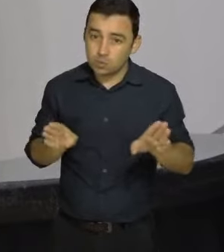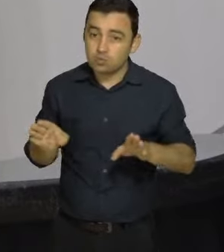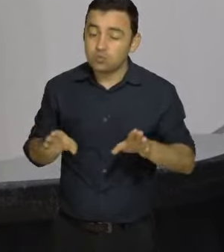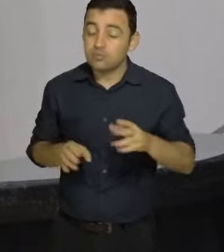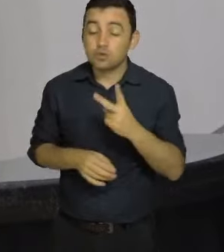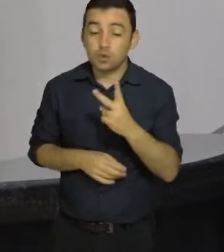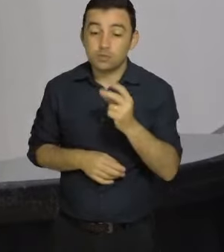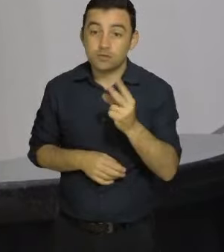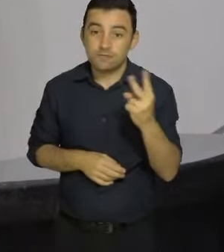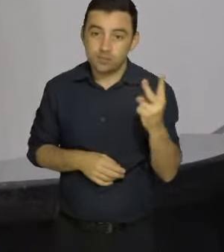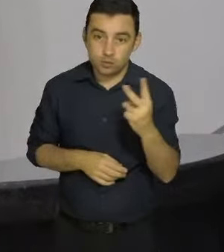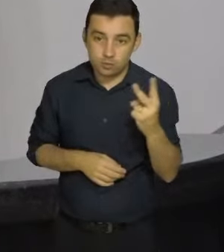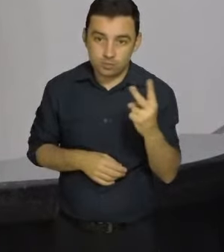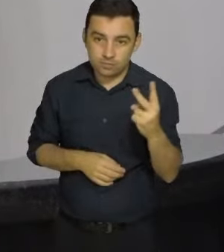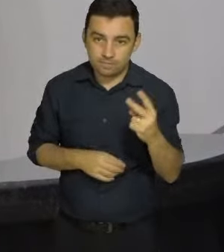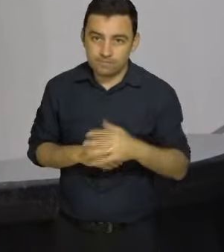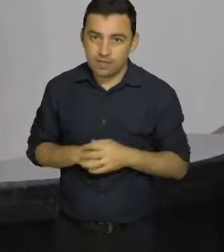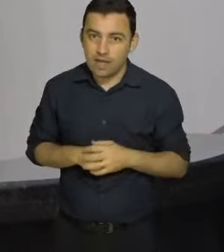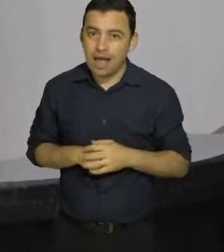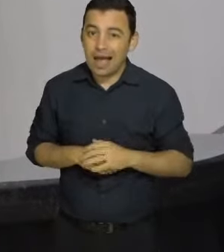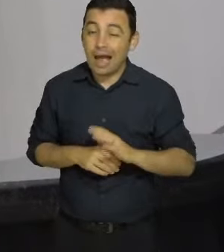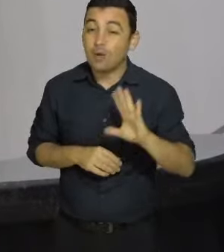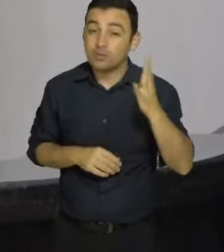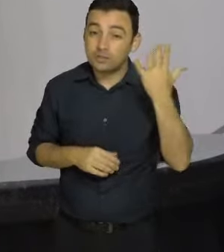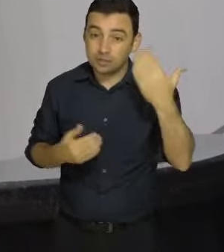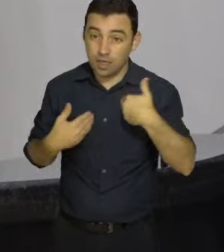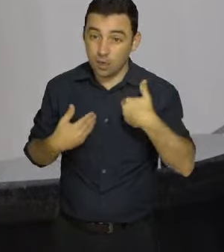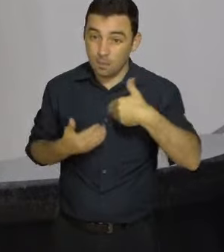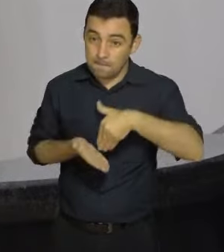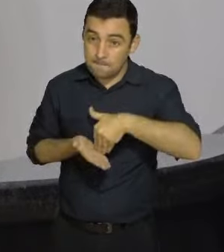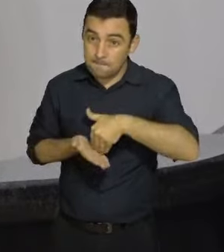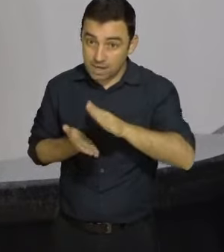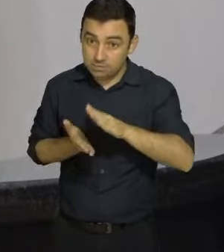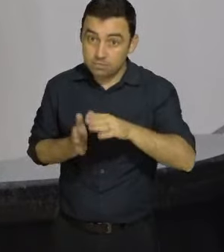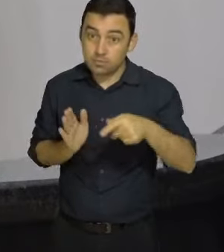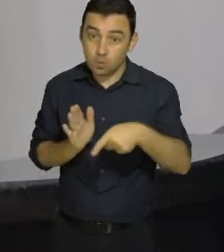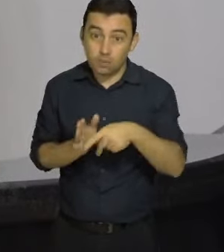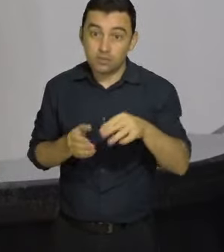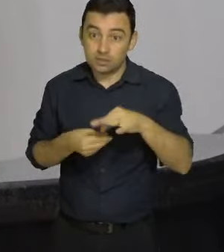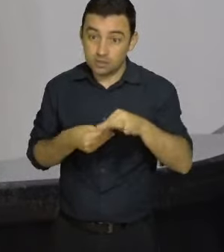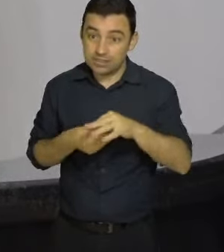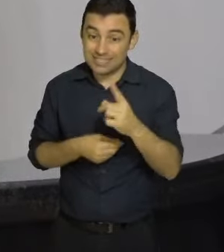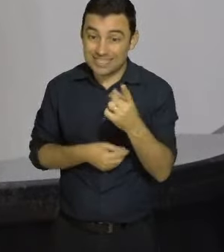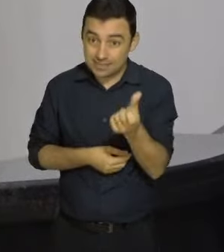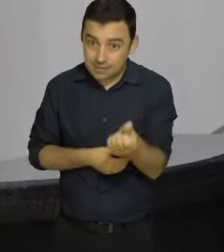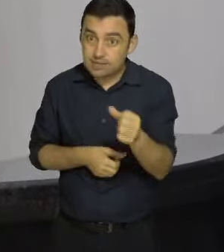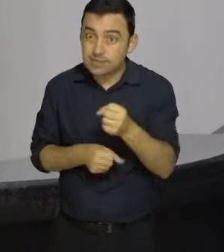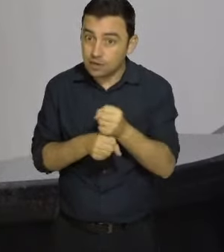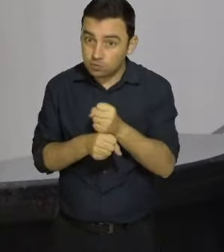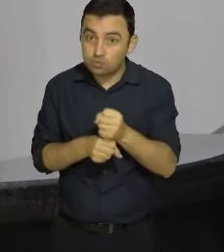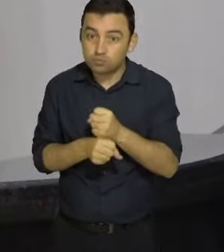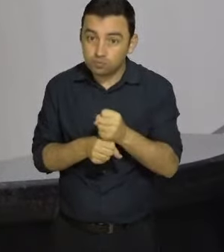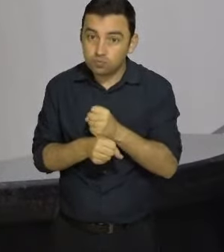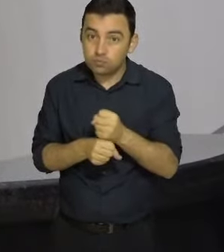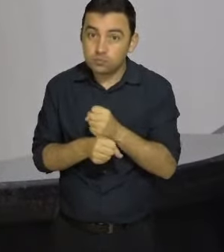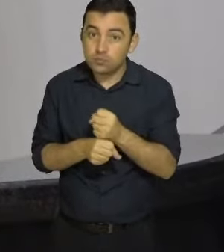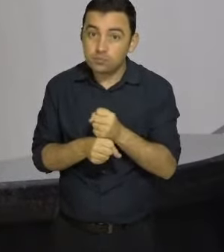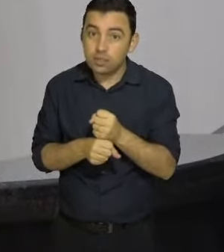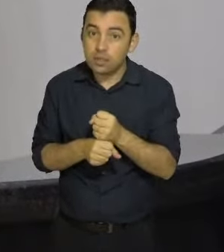2022. O fato que culminou com minha demissão da instituição onde trabalhei por 16 anos teve